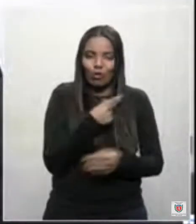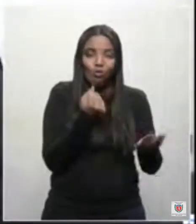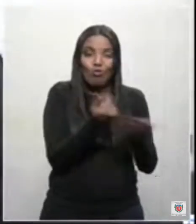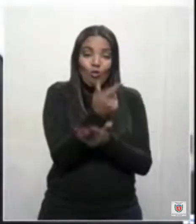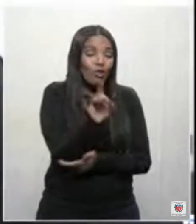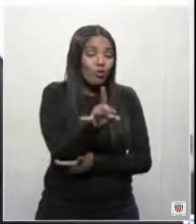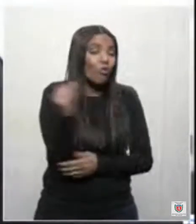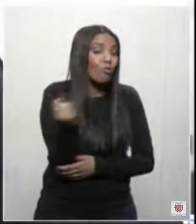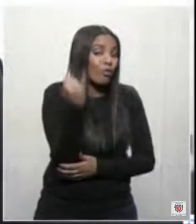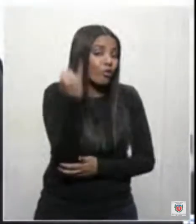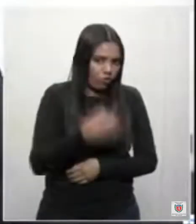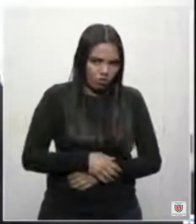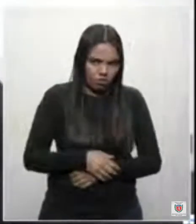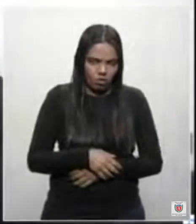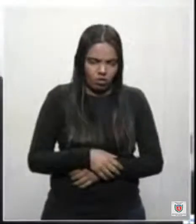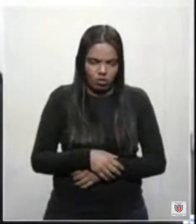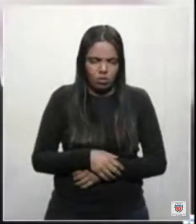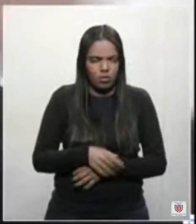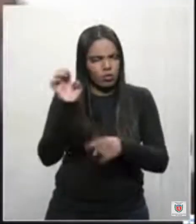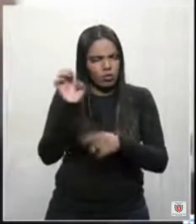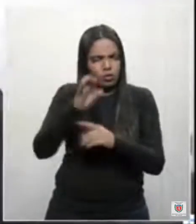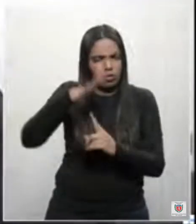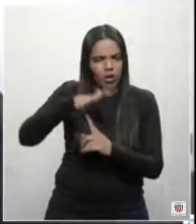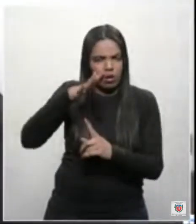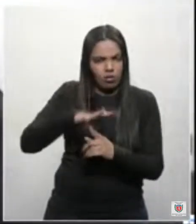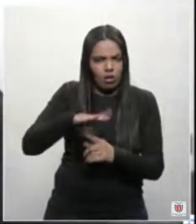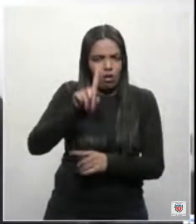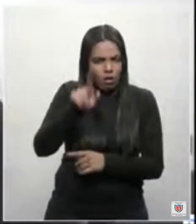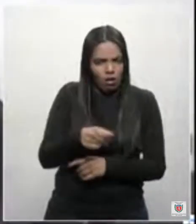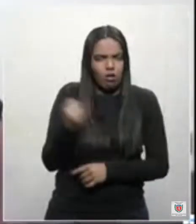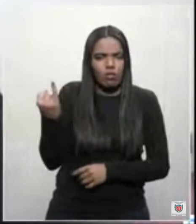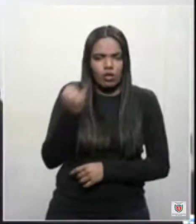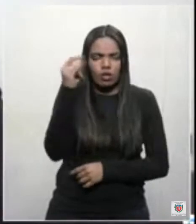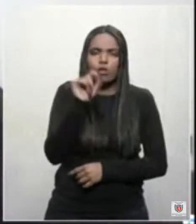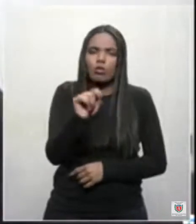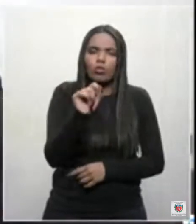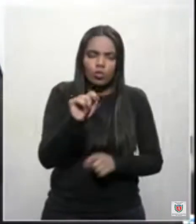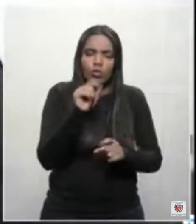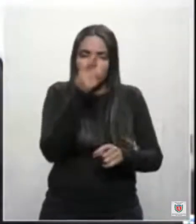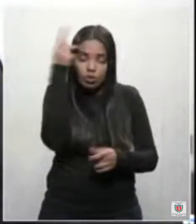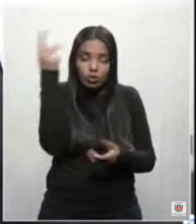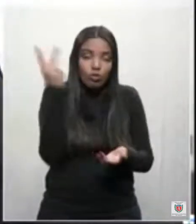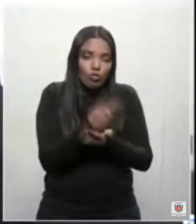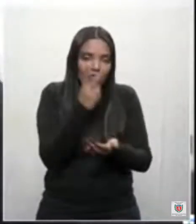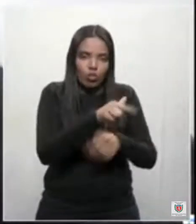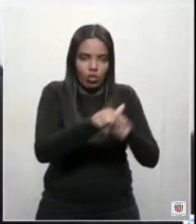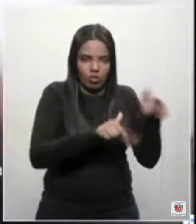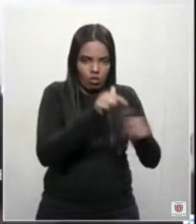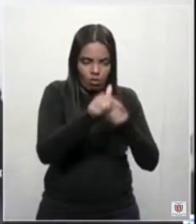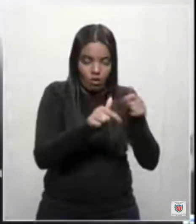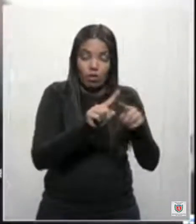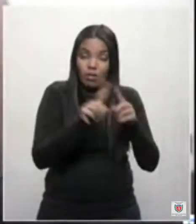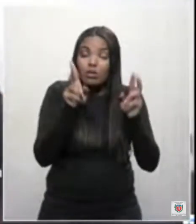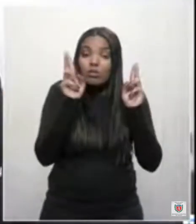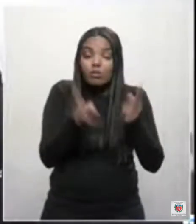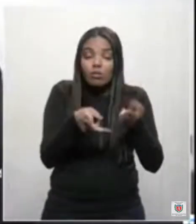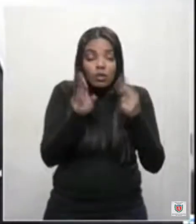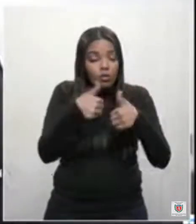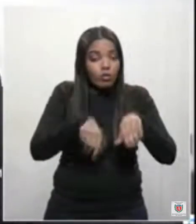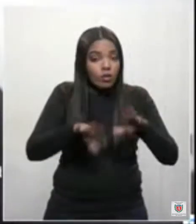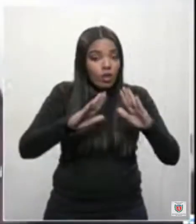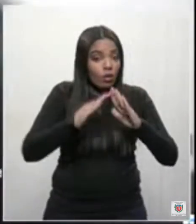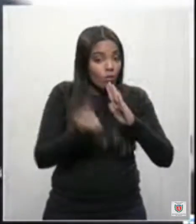essencial. No caso do Estado do Paraná, o essencial é a manutenção dos serviços, que chegam diretamente à população. Ocorre que, mesmo após estarmos em